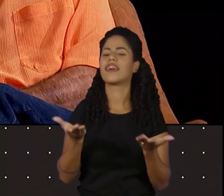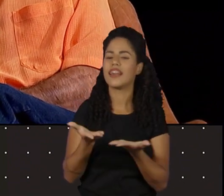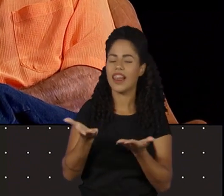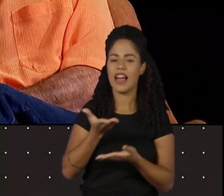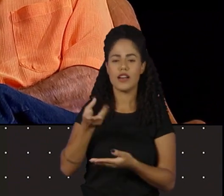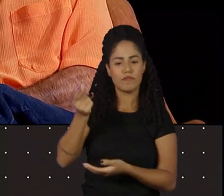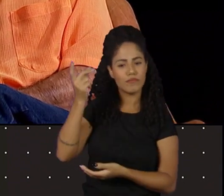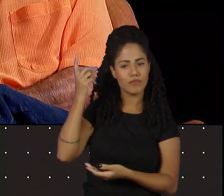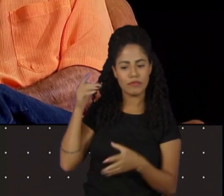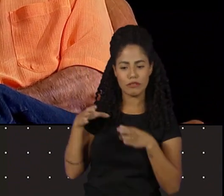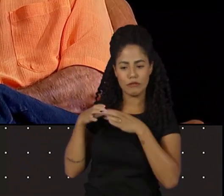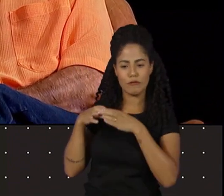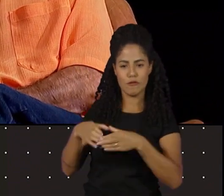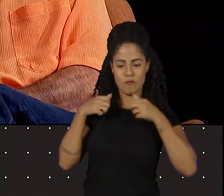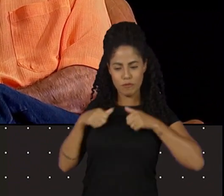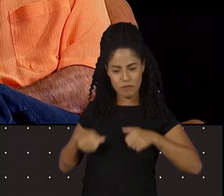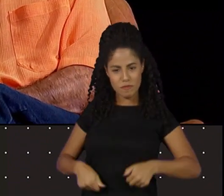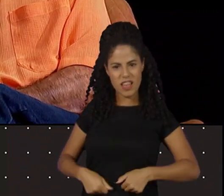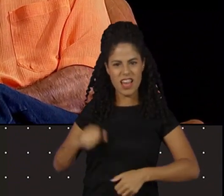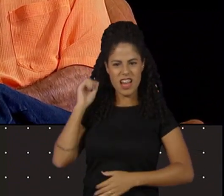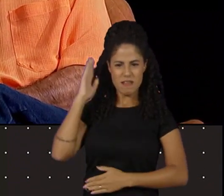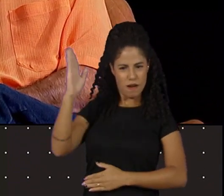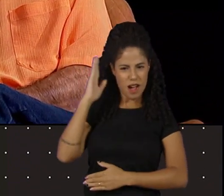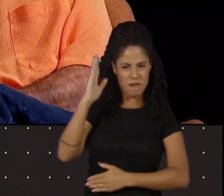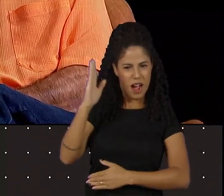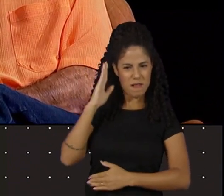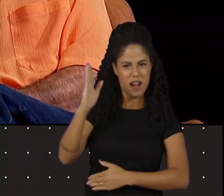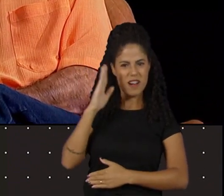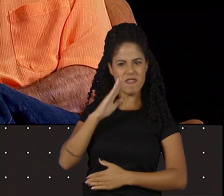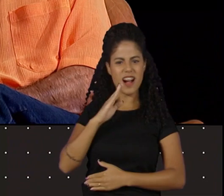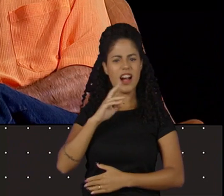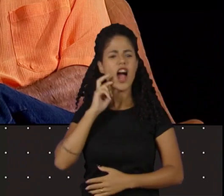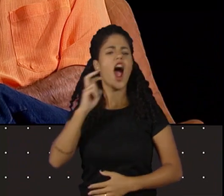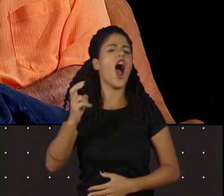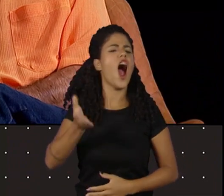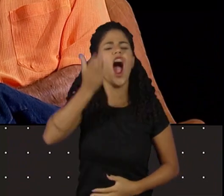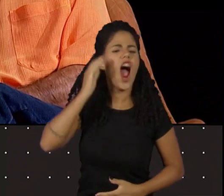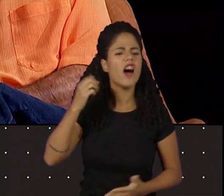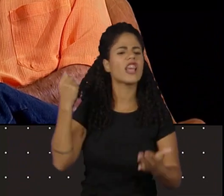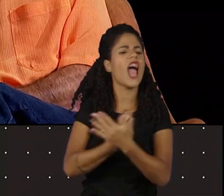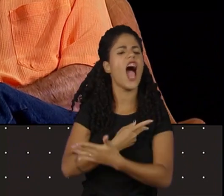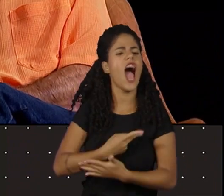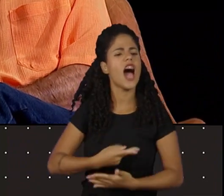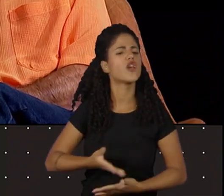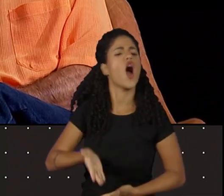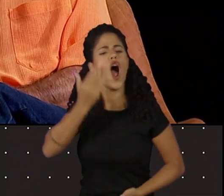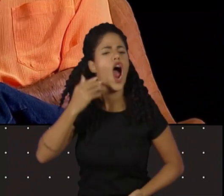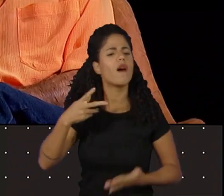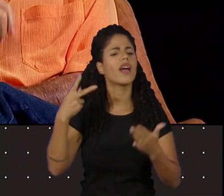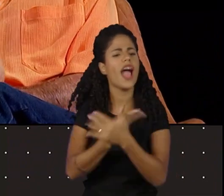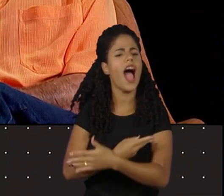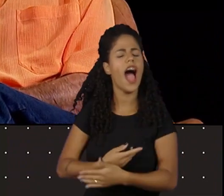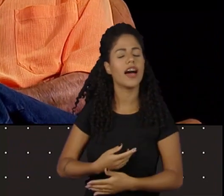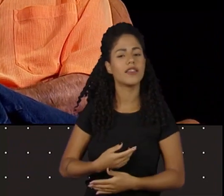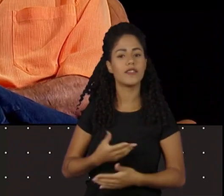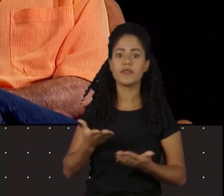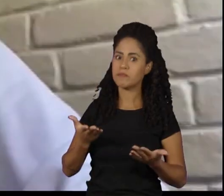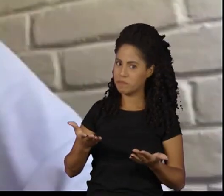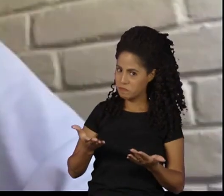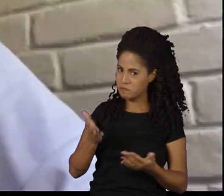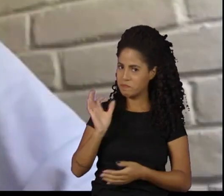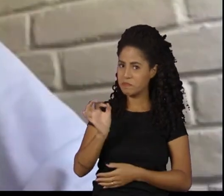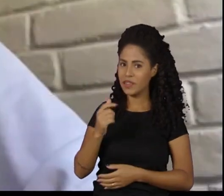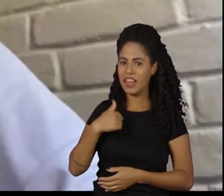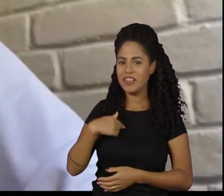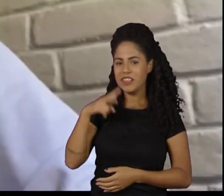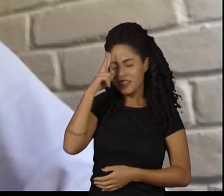nosso time, gritando, xingando todo mundo que errava um passe, errava um tiro a gol. Você não errava nunca, você era o craque do time. Eu